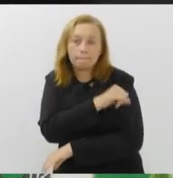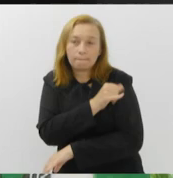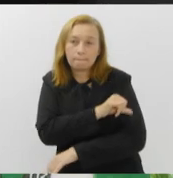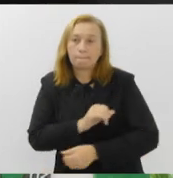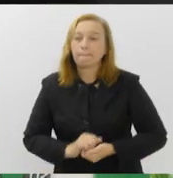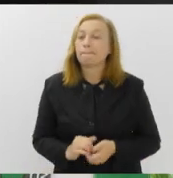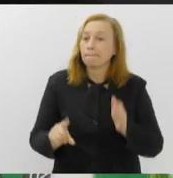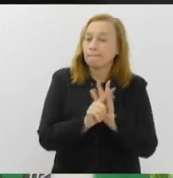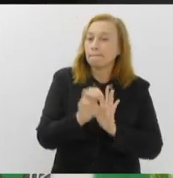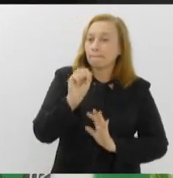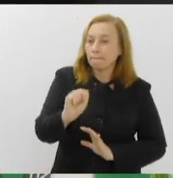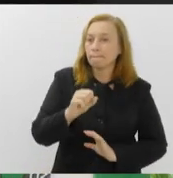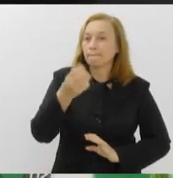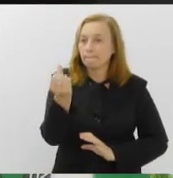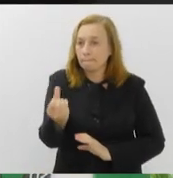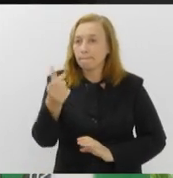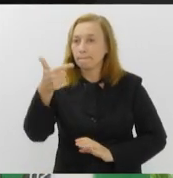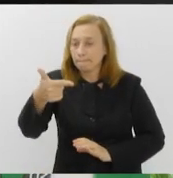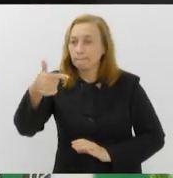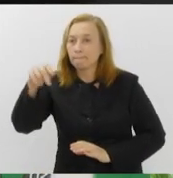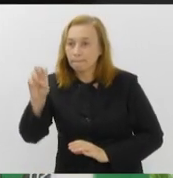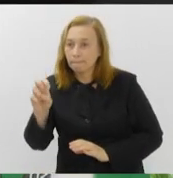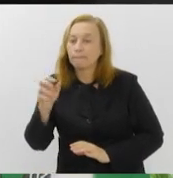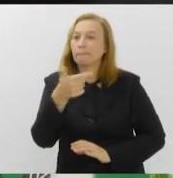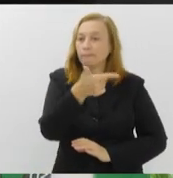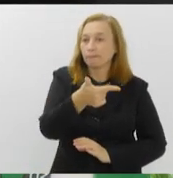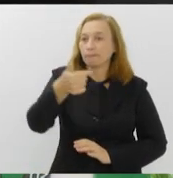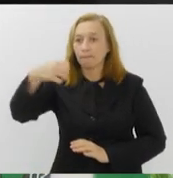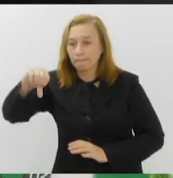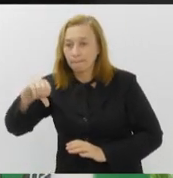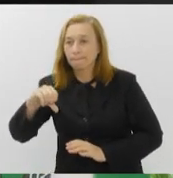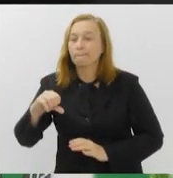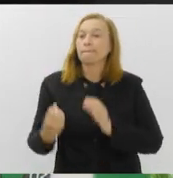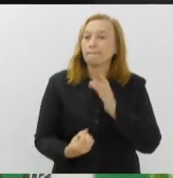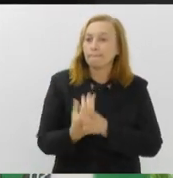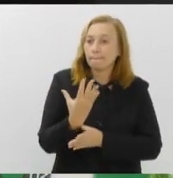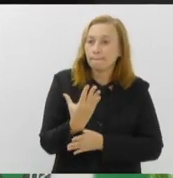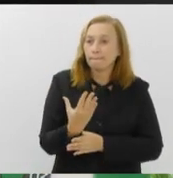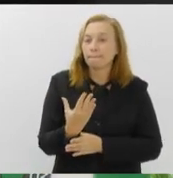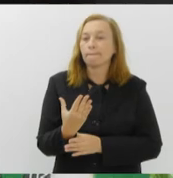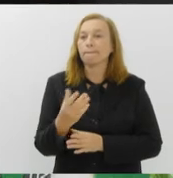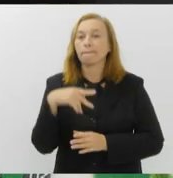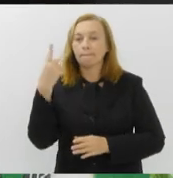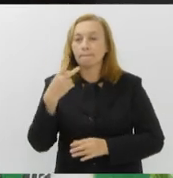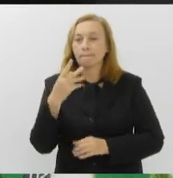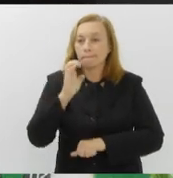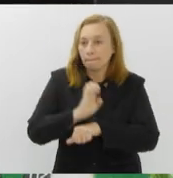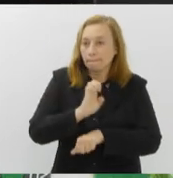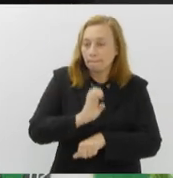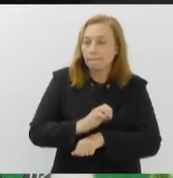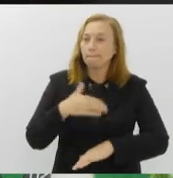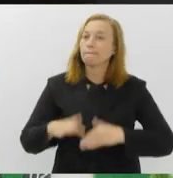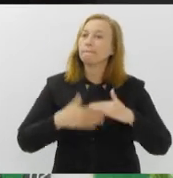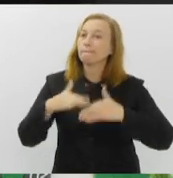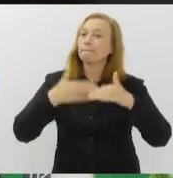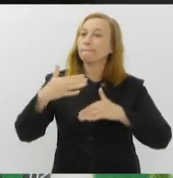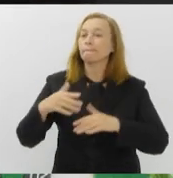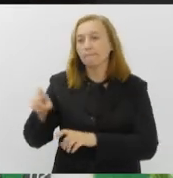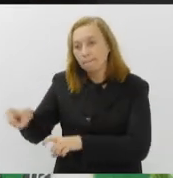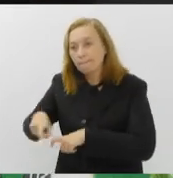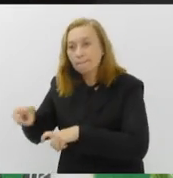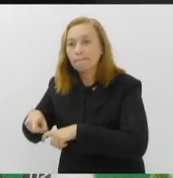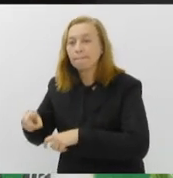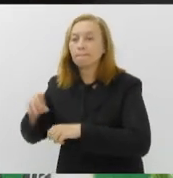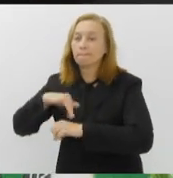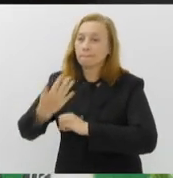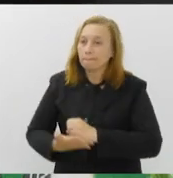da Lei 8.625 de 2019, que cria a Política Estadual de Desenvolvimento Rural,